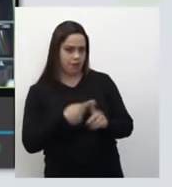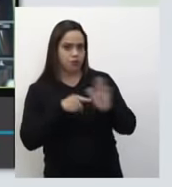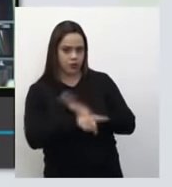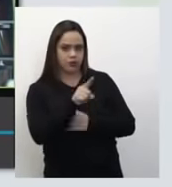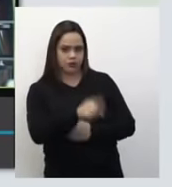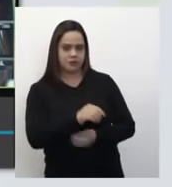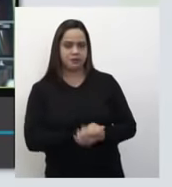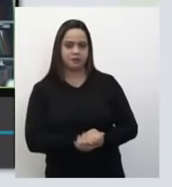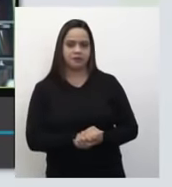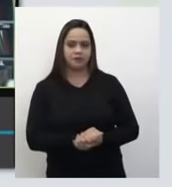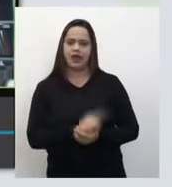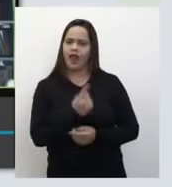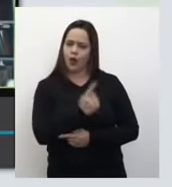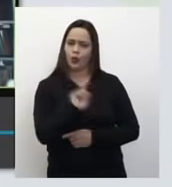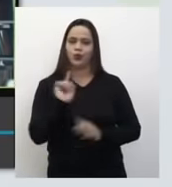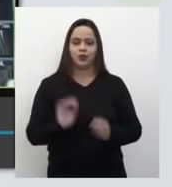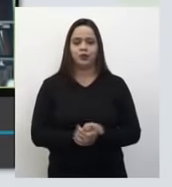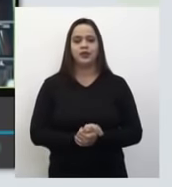você. É a última.